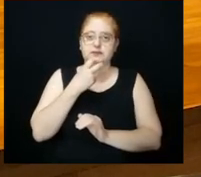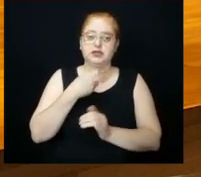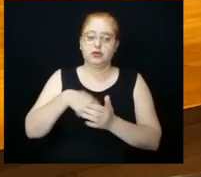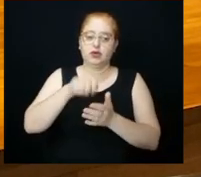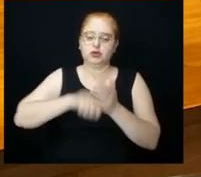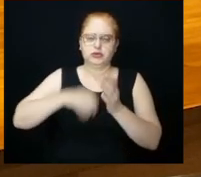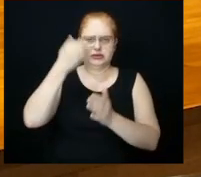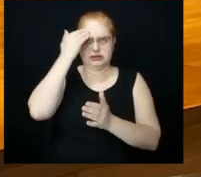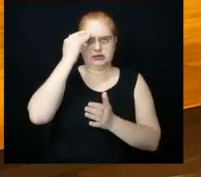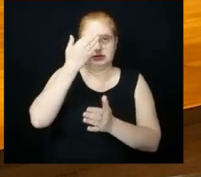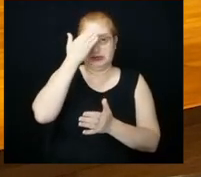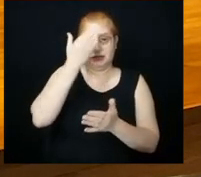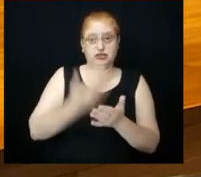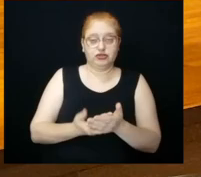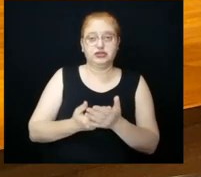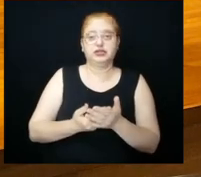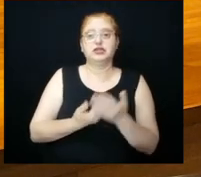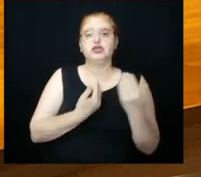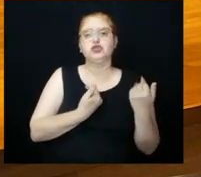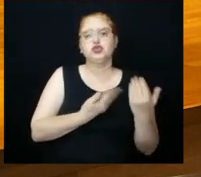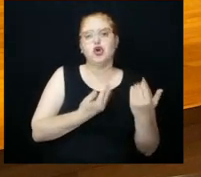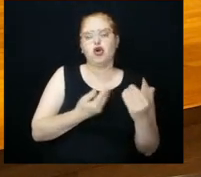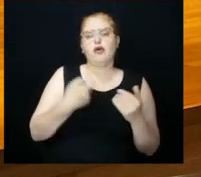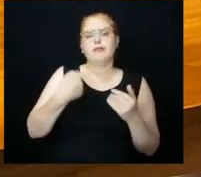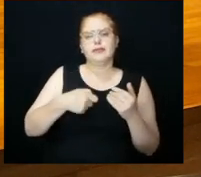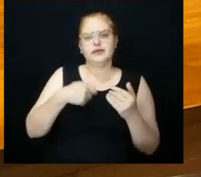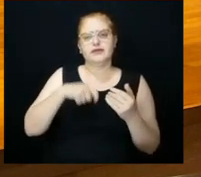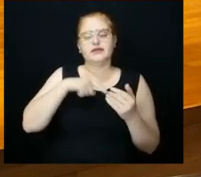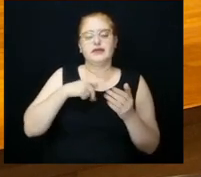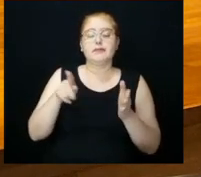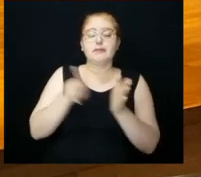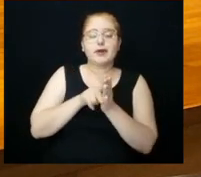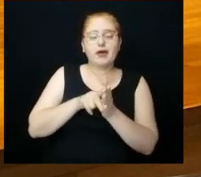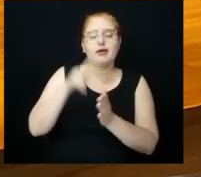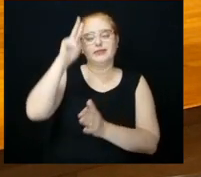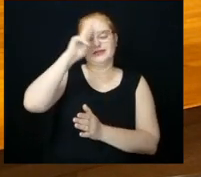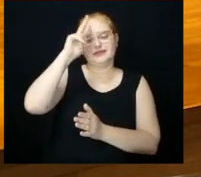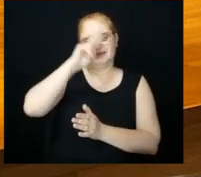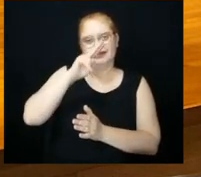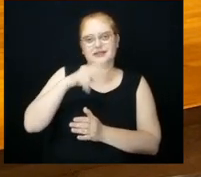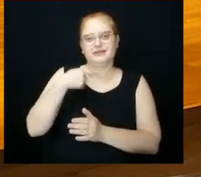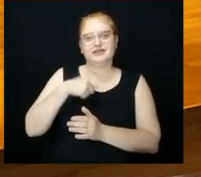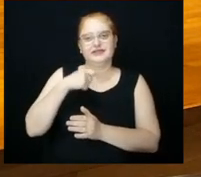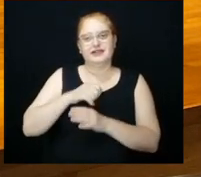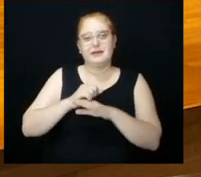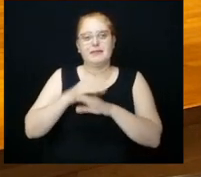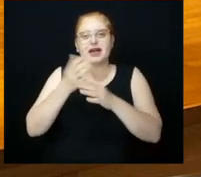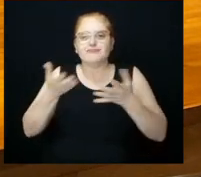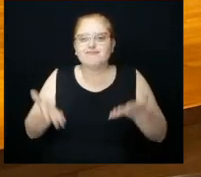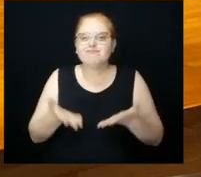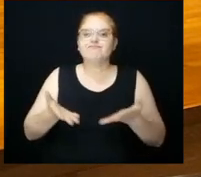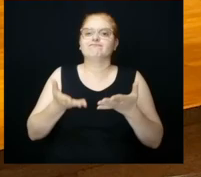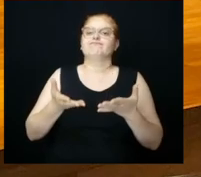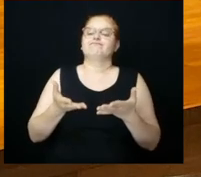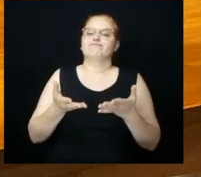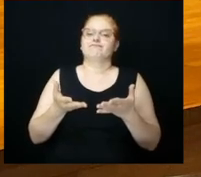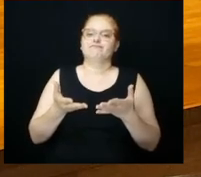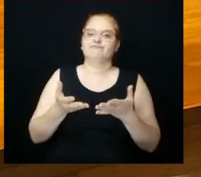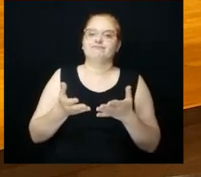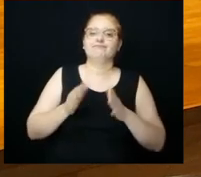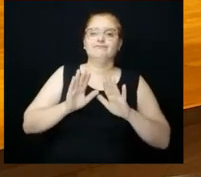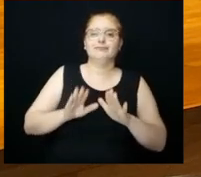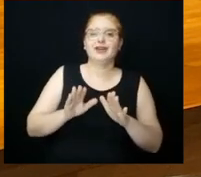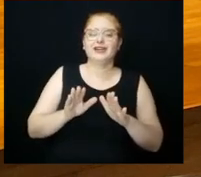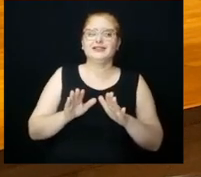entende e acredita que os jovens eles deveriam criar suas próprias histórias, então que isso deveria ser cada vez mais estimulado, e que muitas vezes